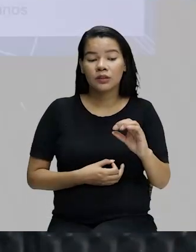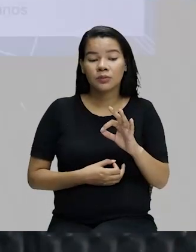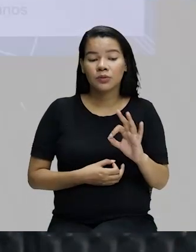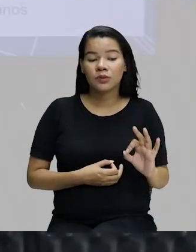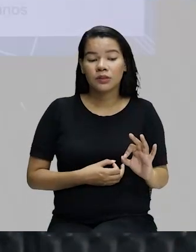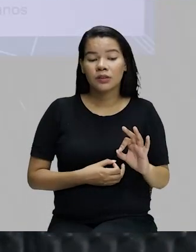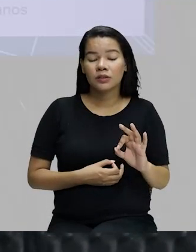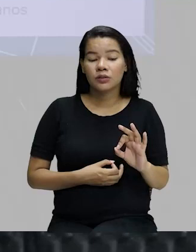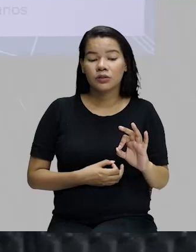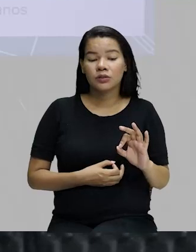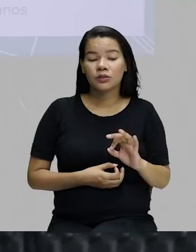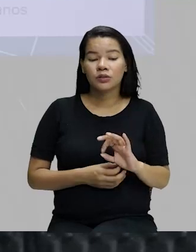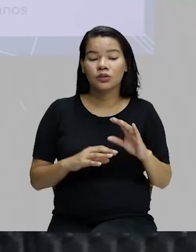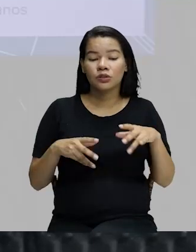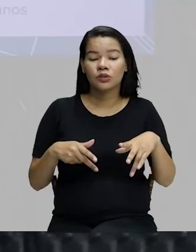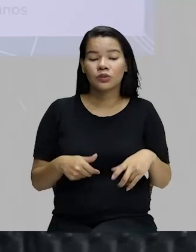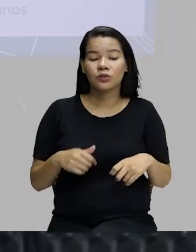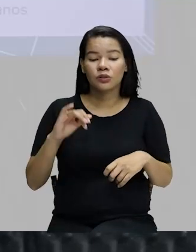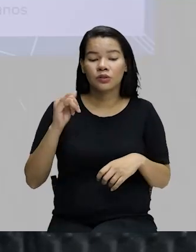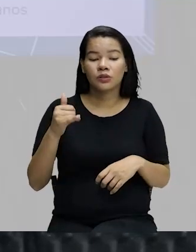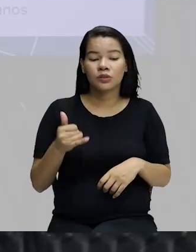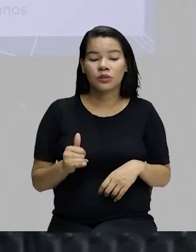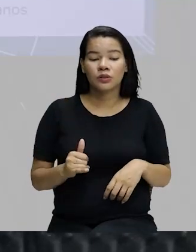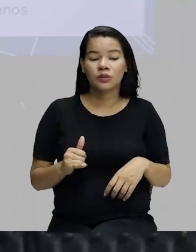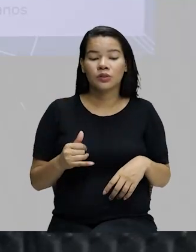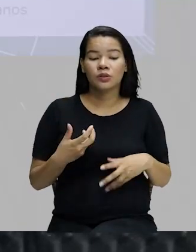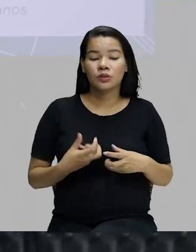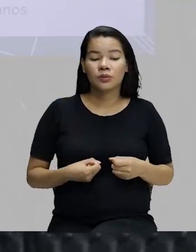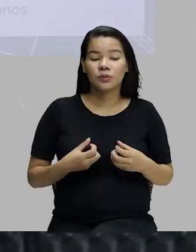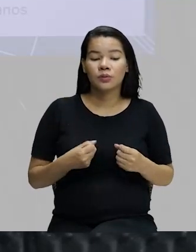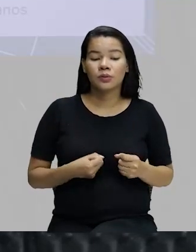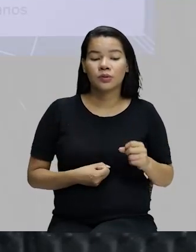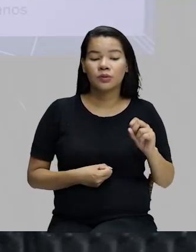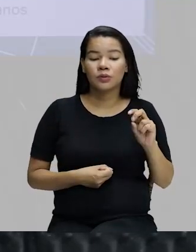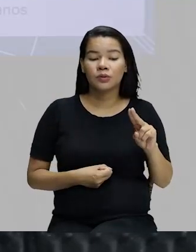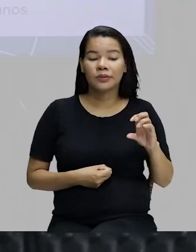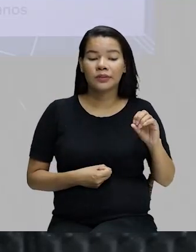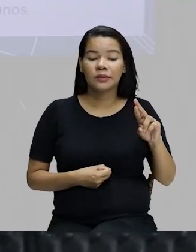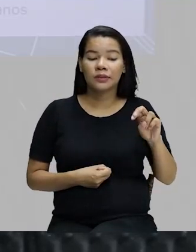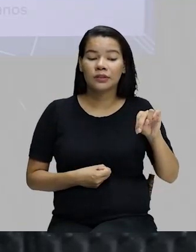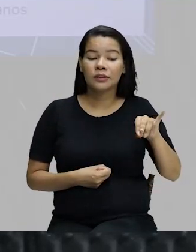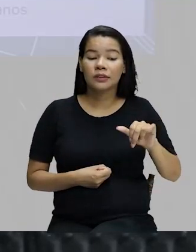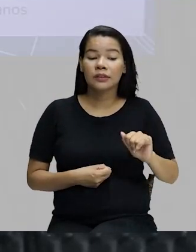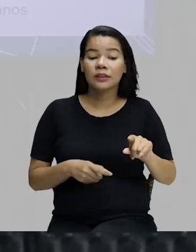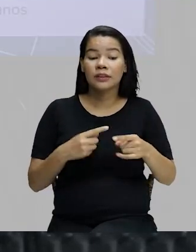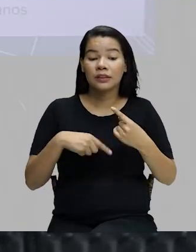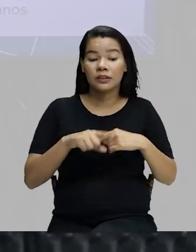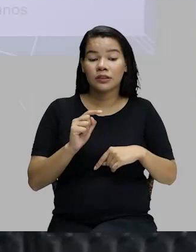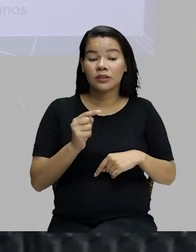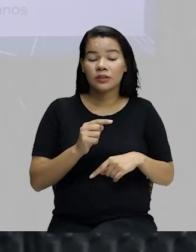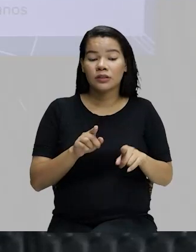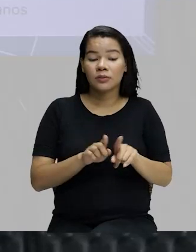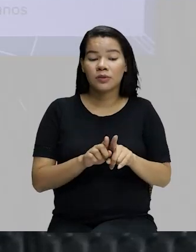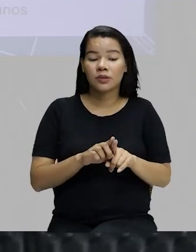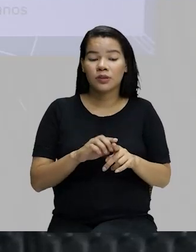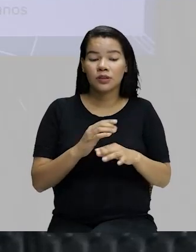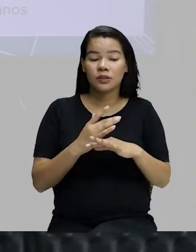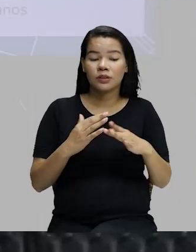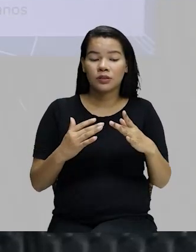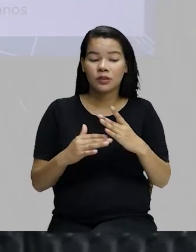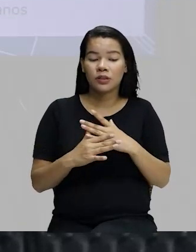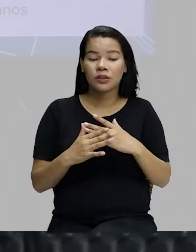consumida pela Ucrânia. Então, era uma quantidade muito grande. Além disso, Chernobyl foi a terceira usina